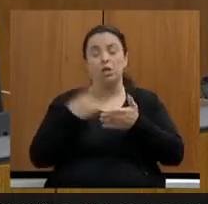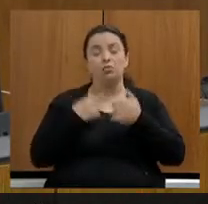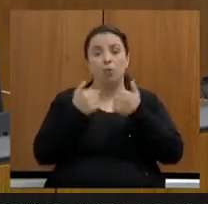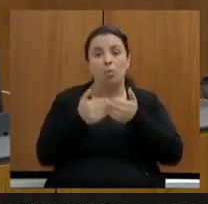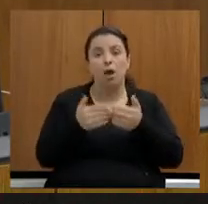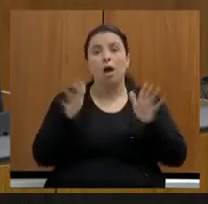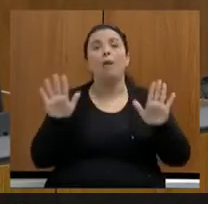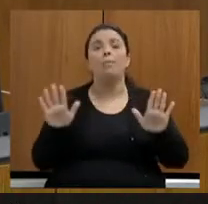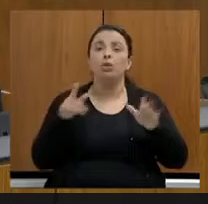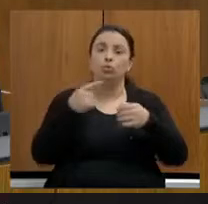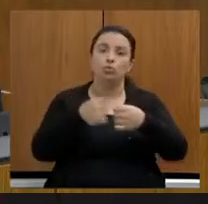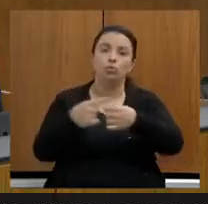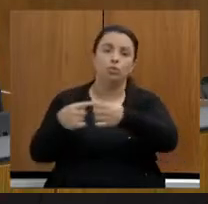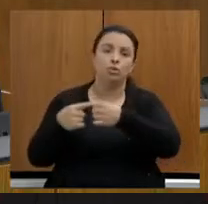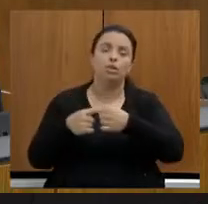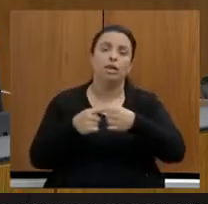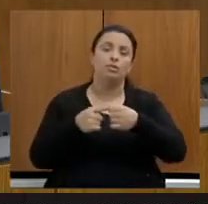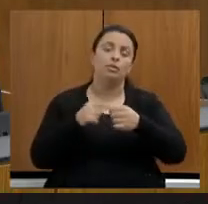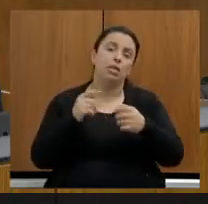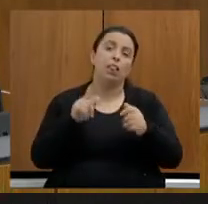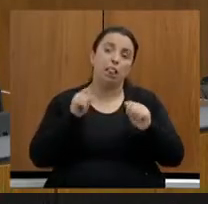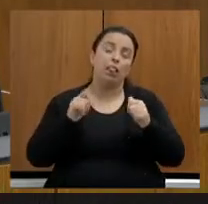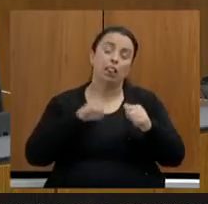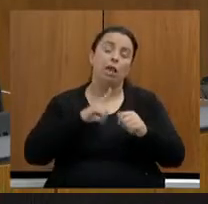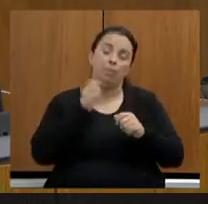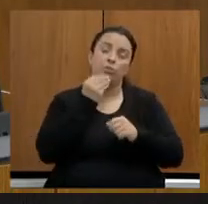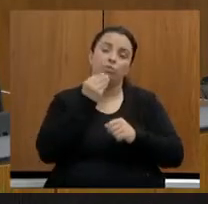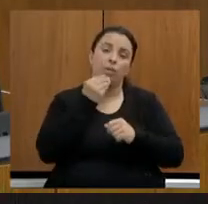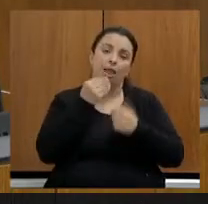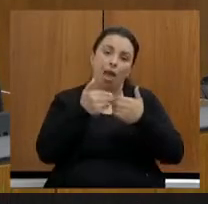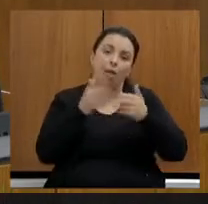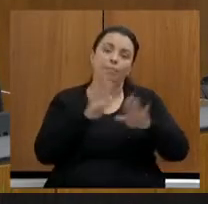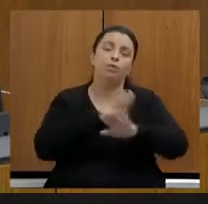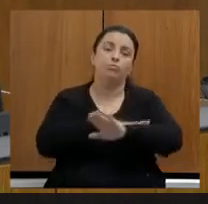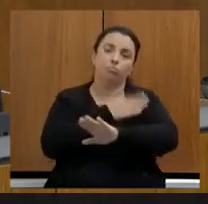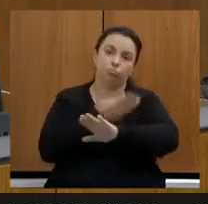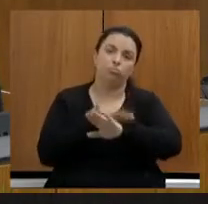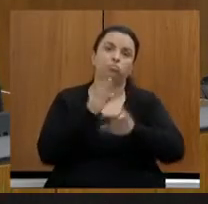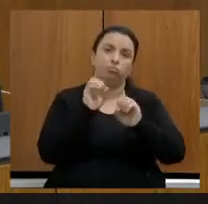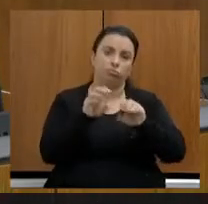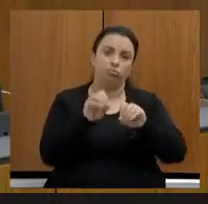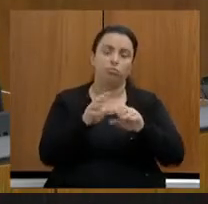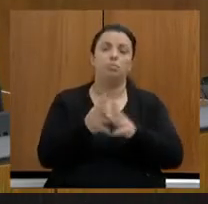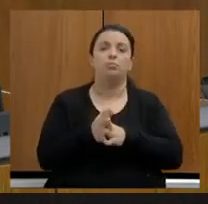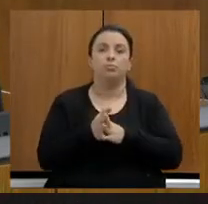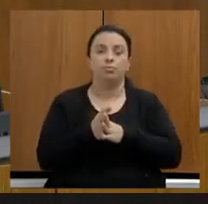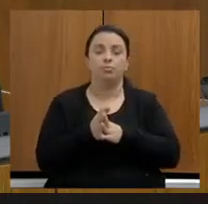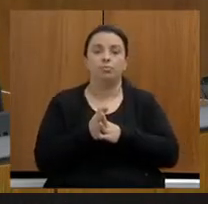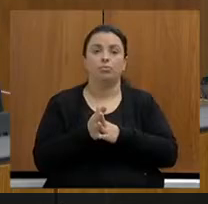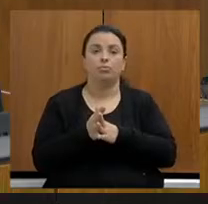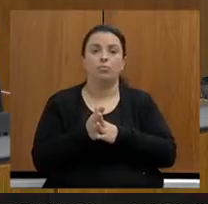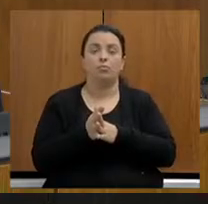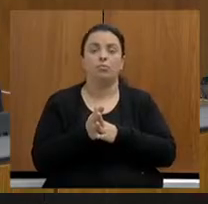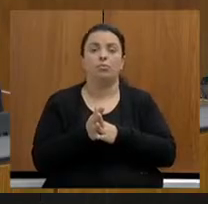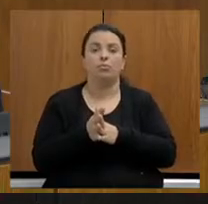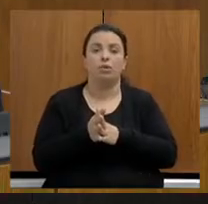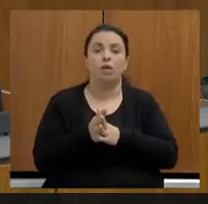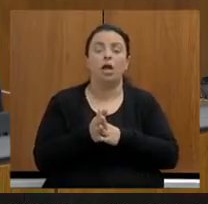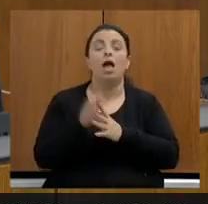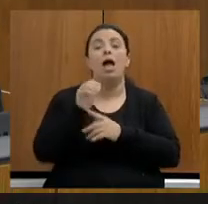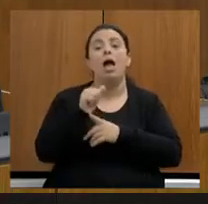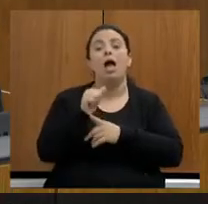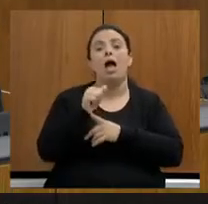situações em que a possibilidade o senhor tá certíssimo nesse tema em relação ao apostilamento é um tema que vem sendo acompanhado mais diretamente